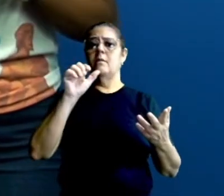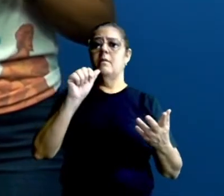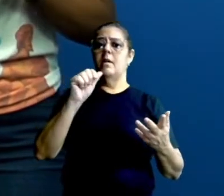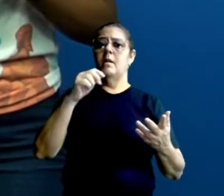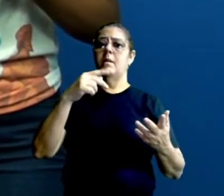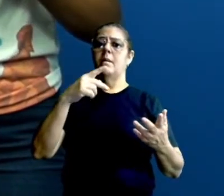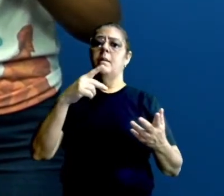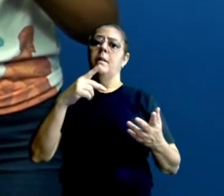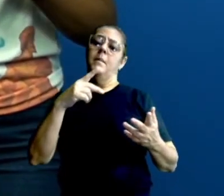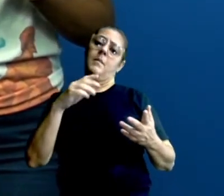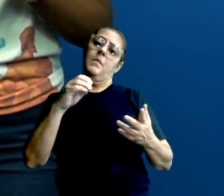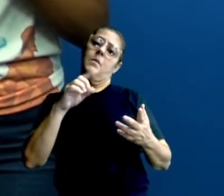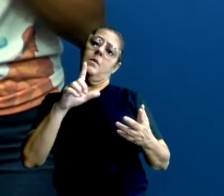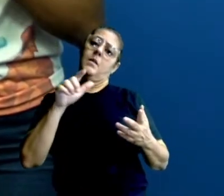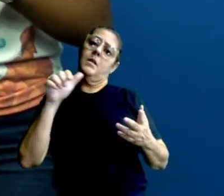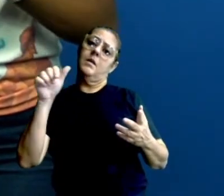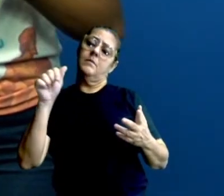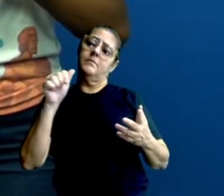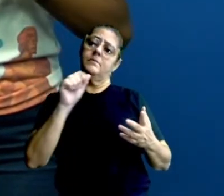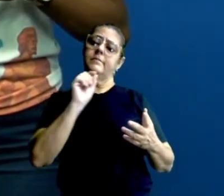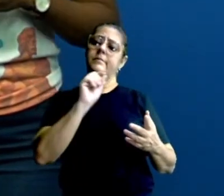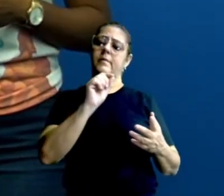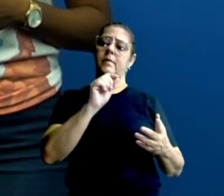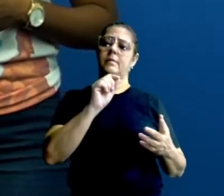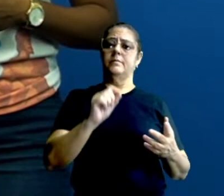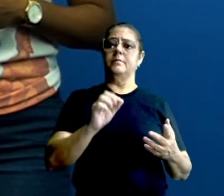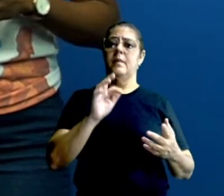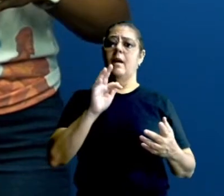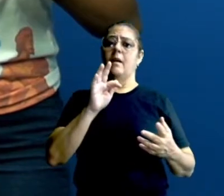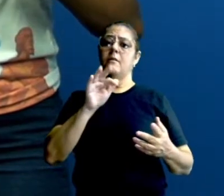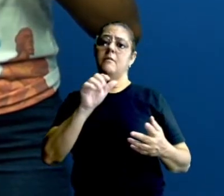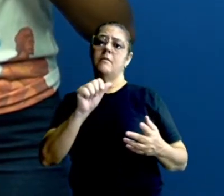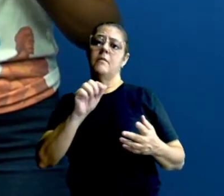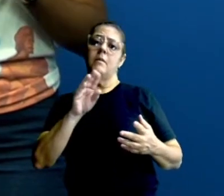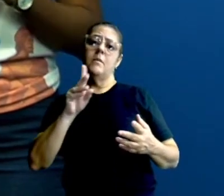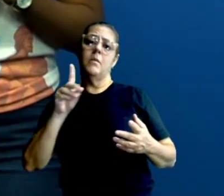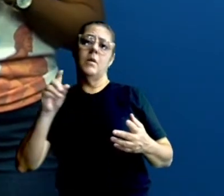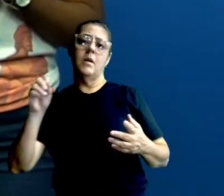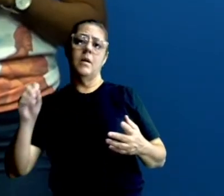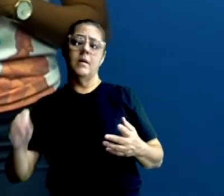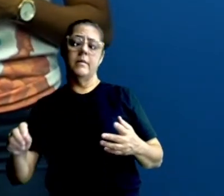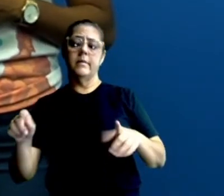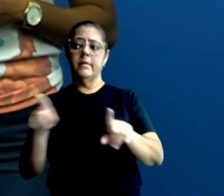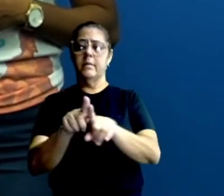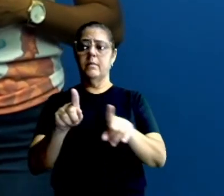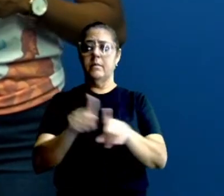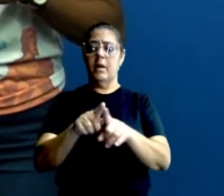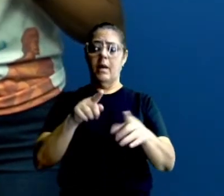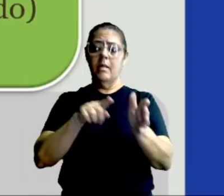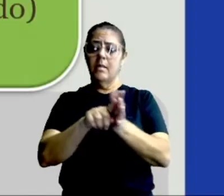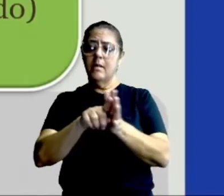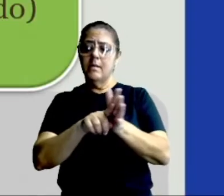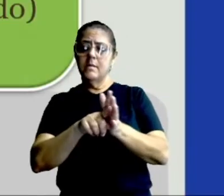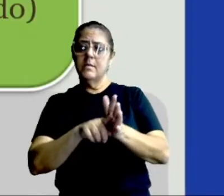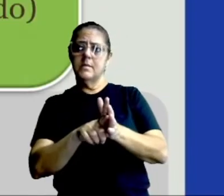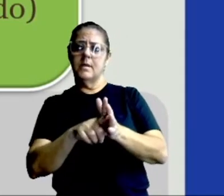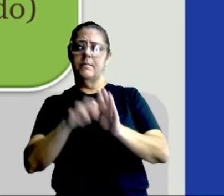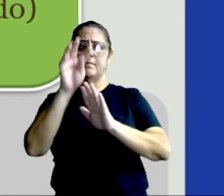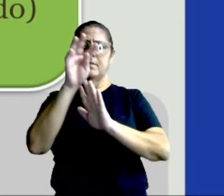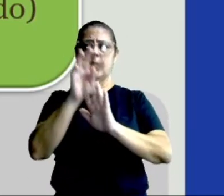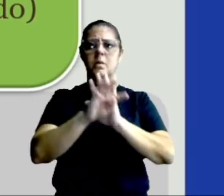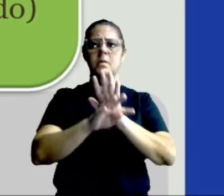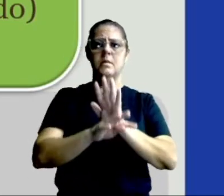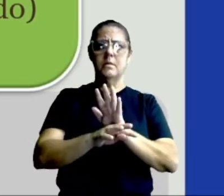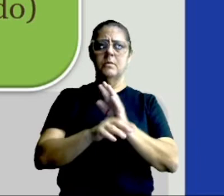lhe prosa então nós temos ali duas estruturas diferentes vamos analisar um pouquinho agora ó os